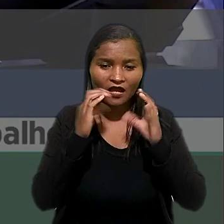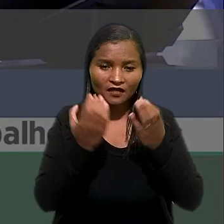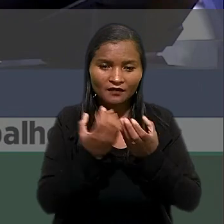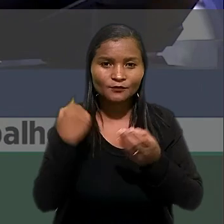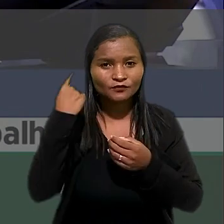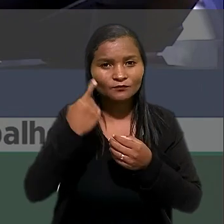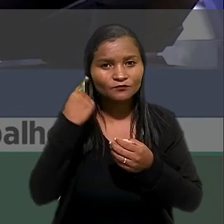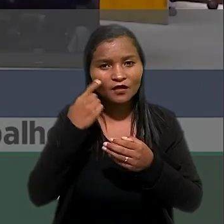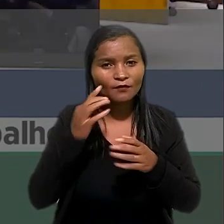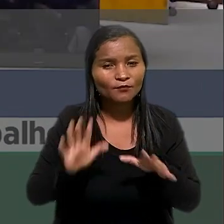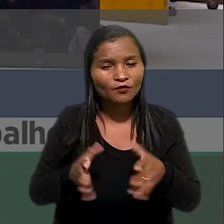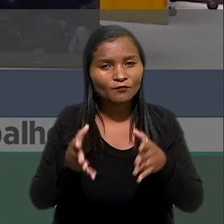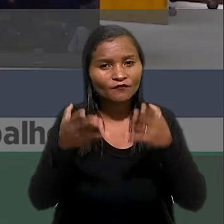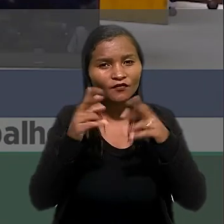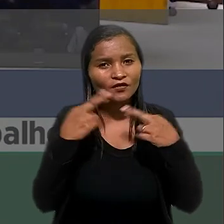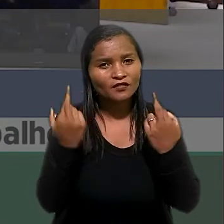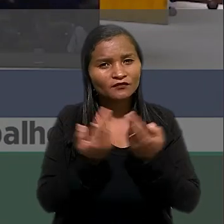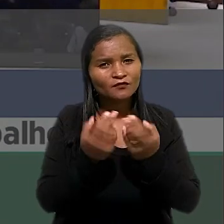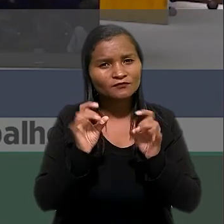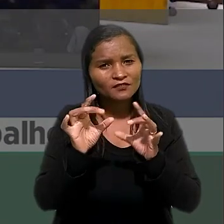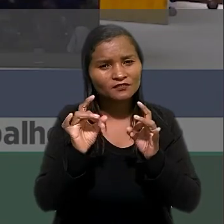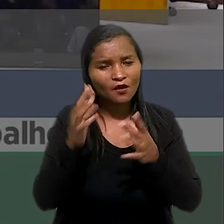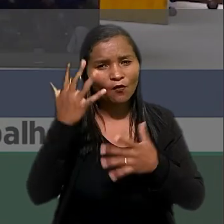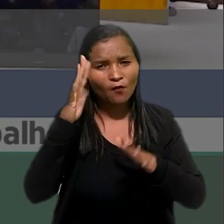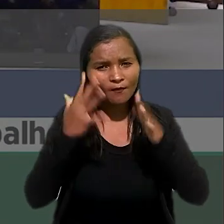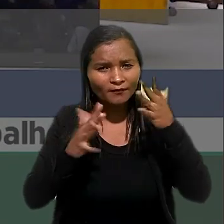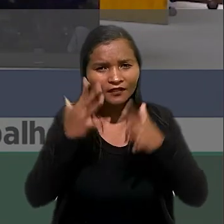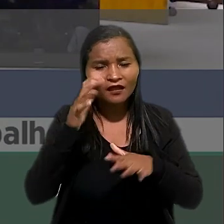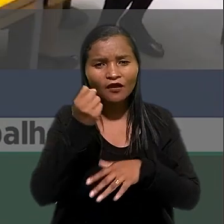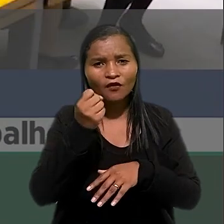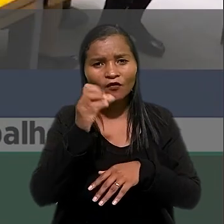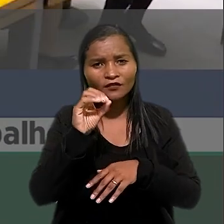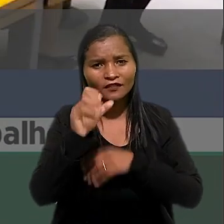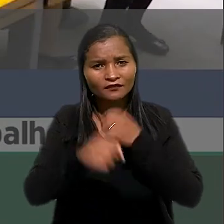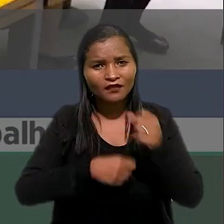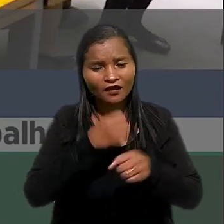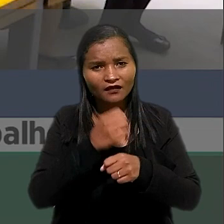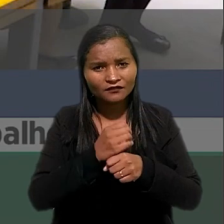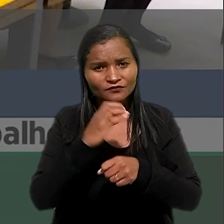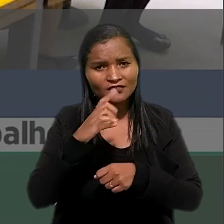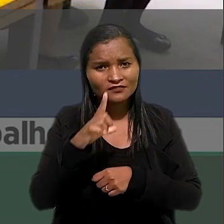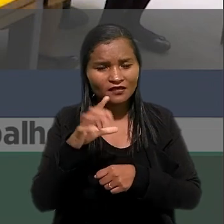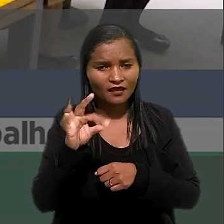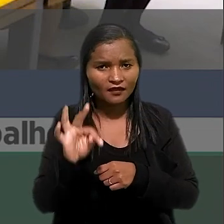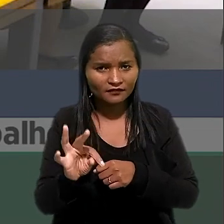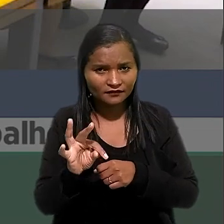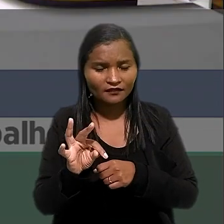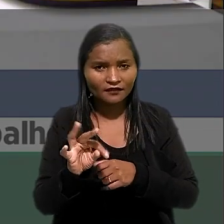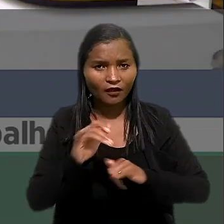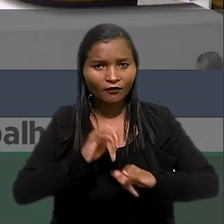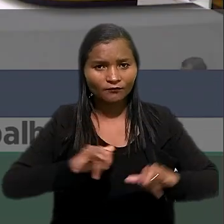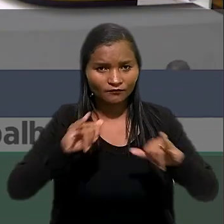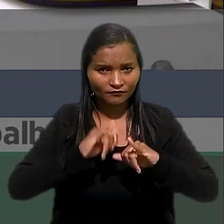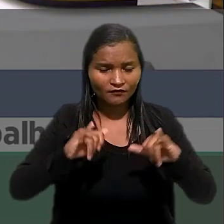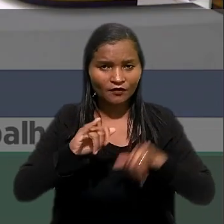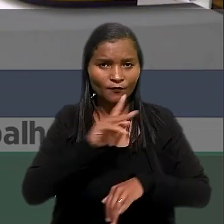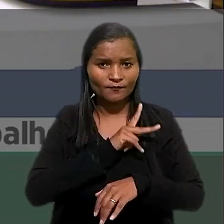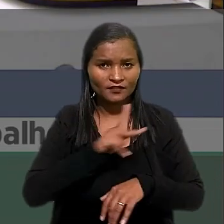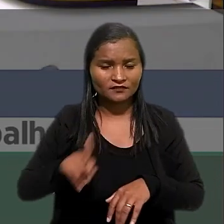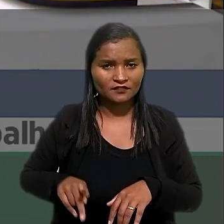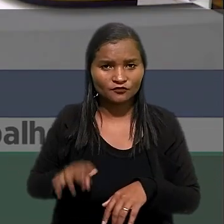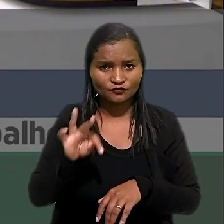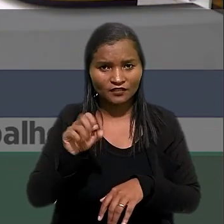A Câmara dos Deputados promoveu sessão solene em homenagem aos 80 anos da consolidação das leis do trabalho. Em